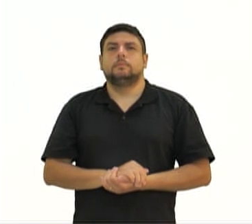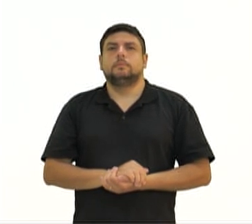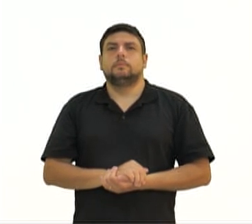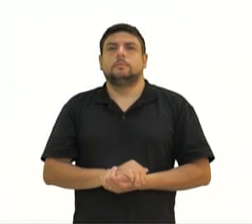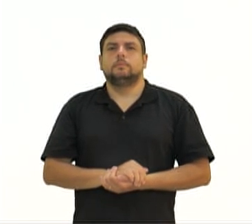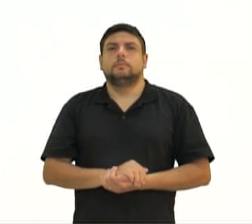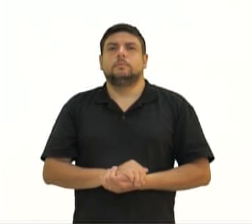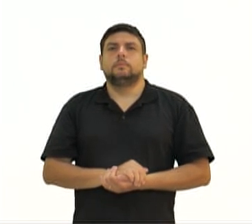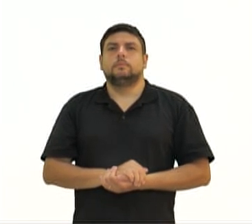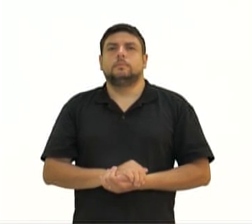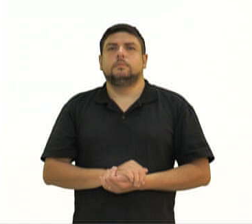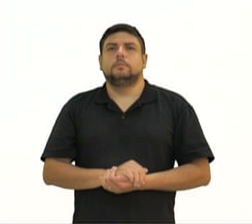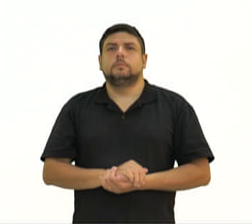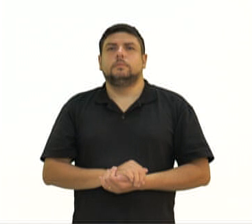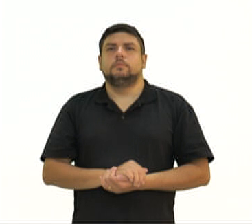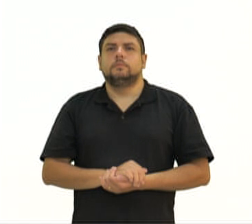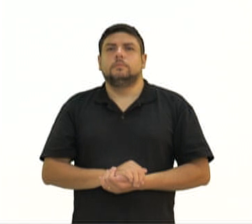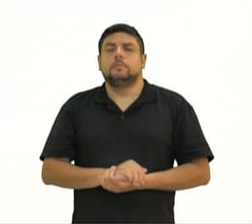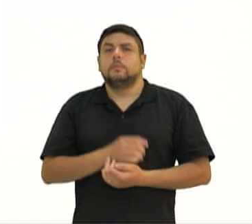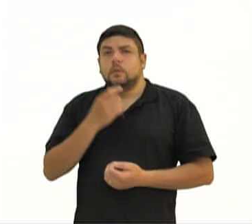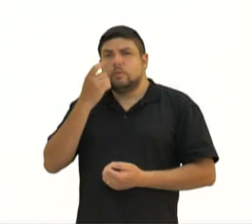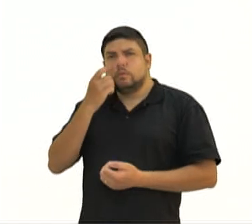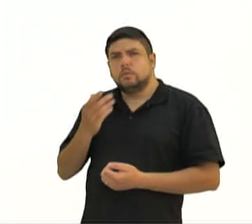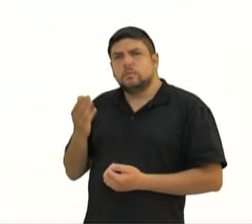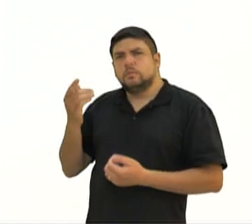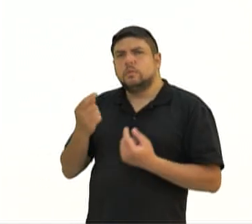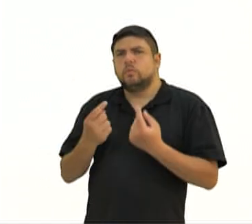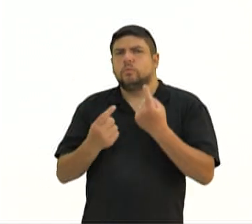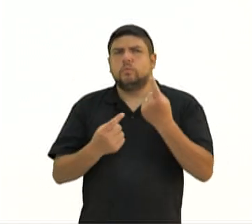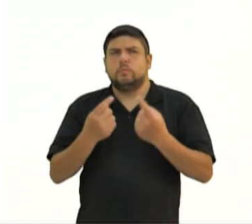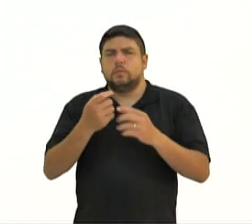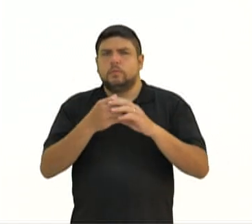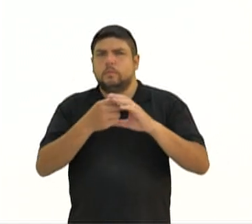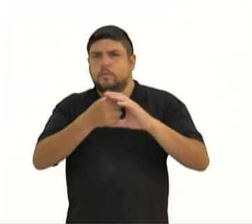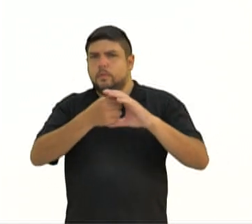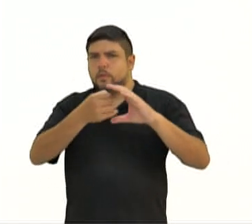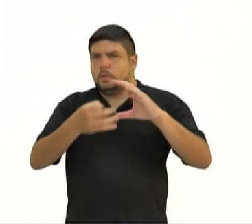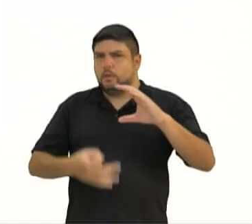Agora aqui, quais são as características